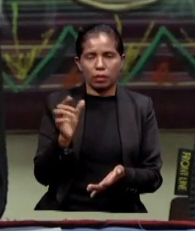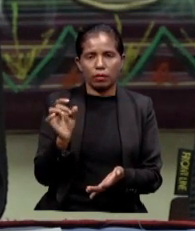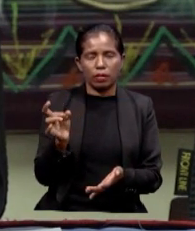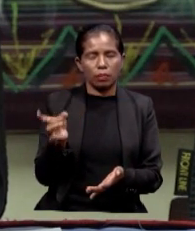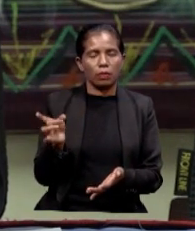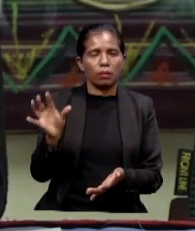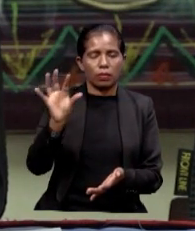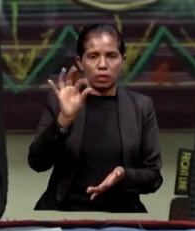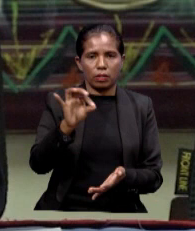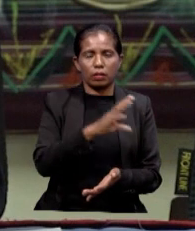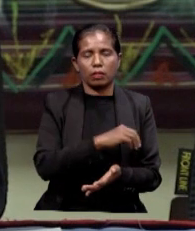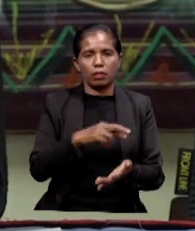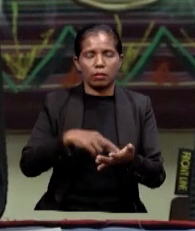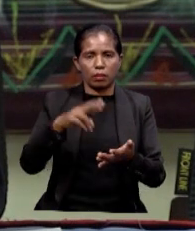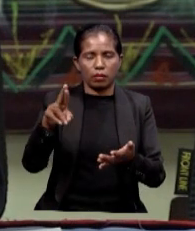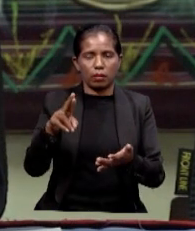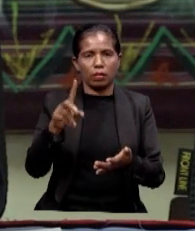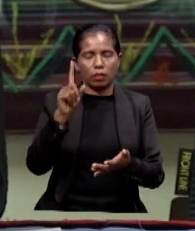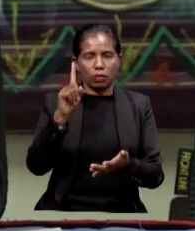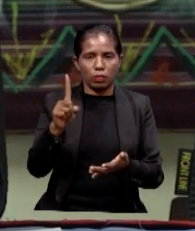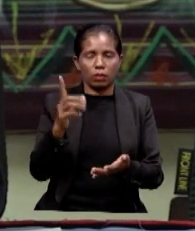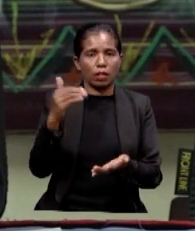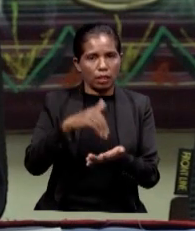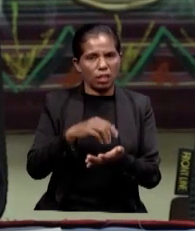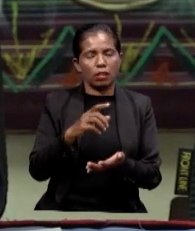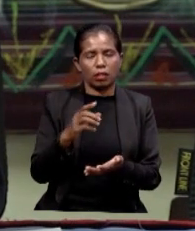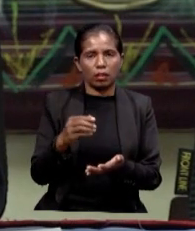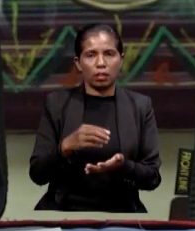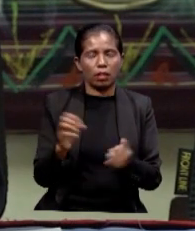99,98%, reprovados, 1, equivalente a